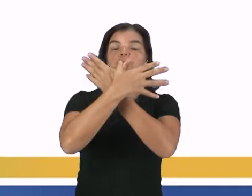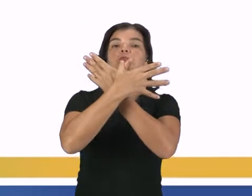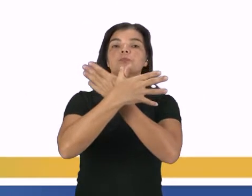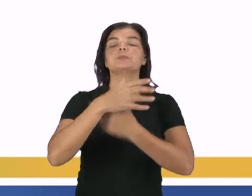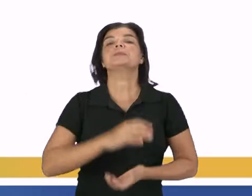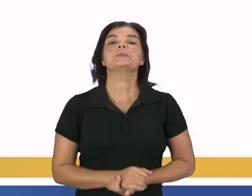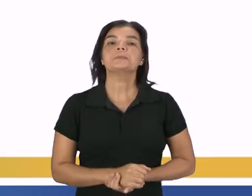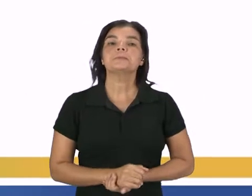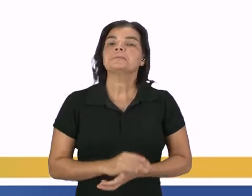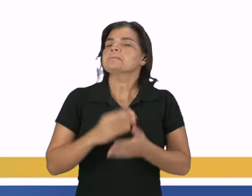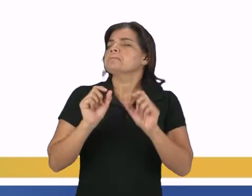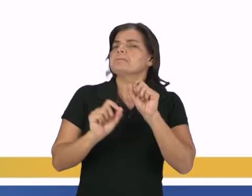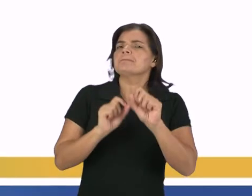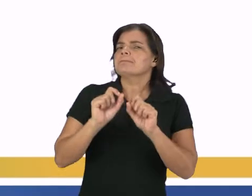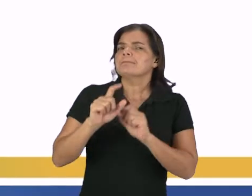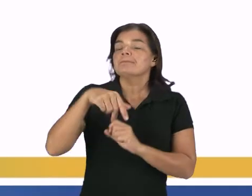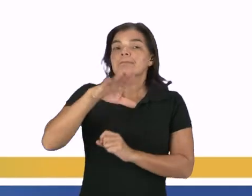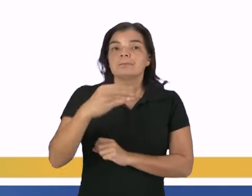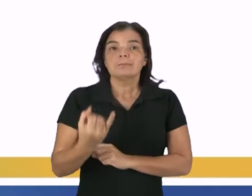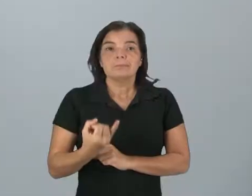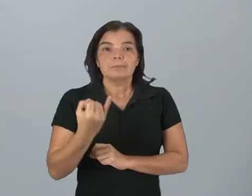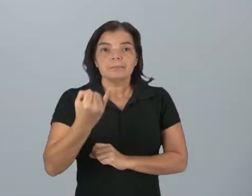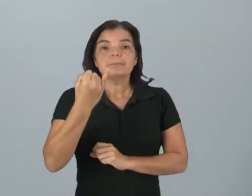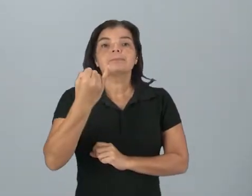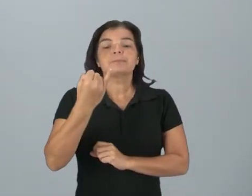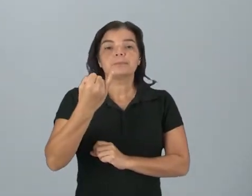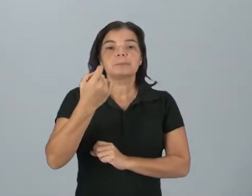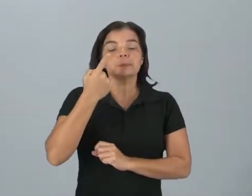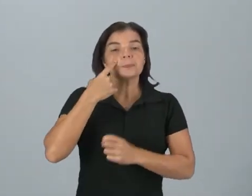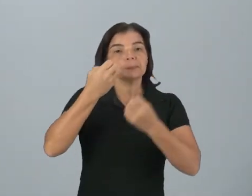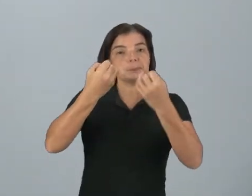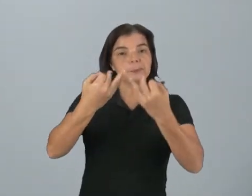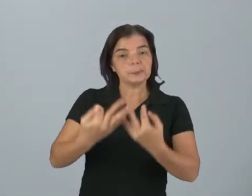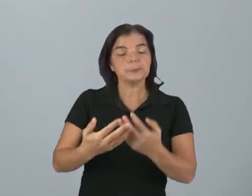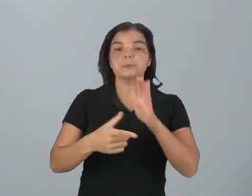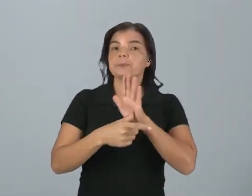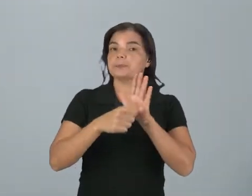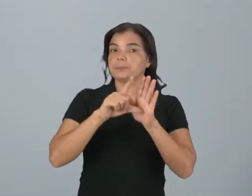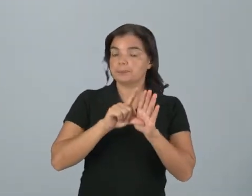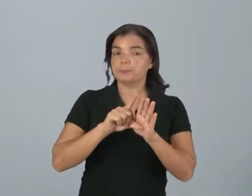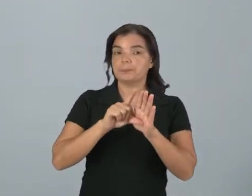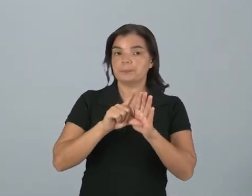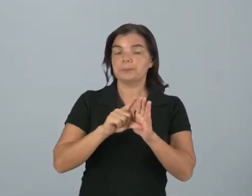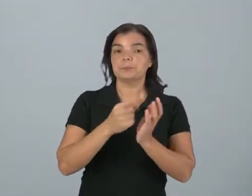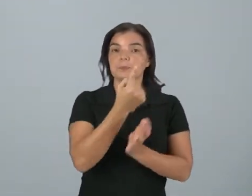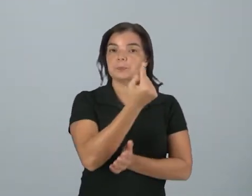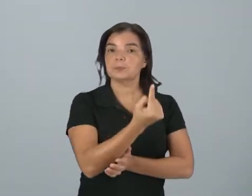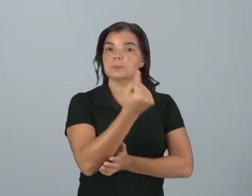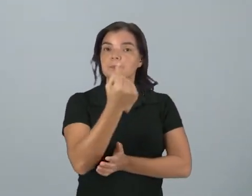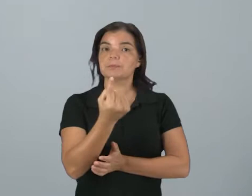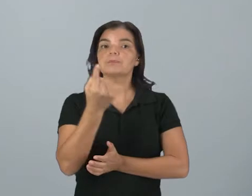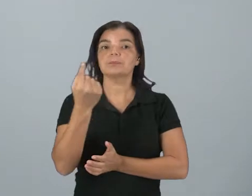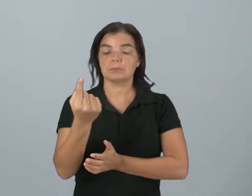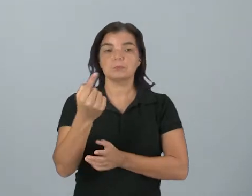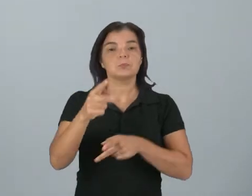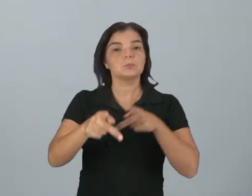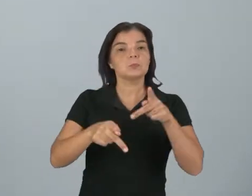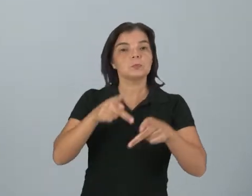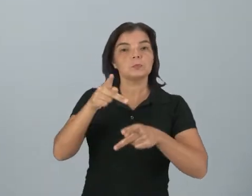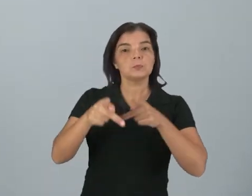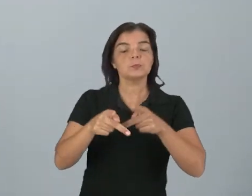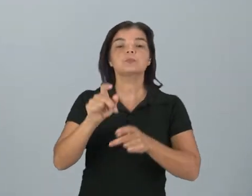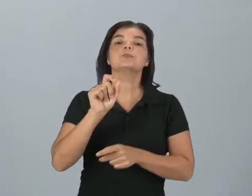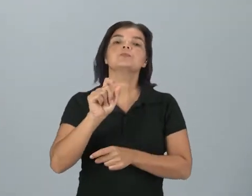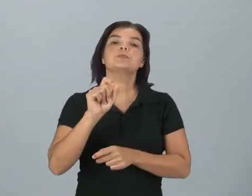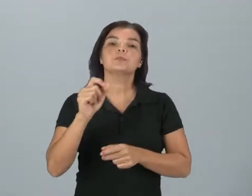certo? Mas o que é mais importante a gente ressaltar antes de falar individualmente de cada um desses povos